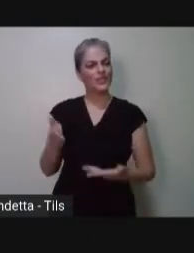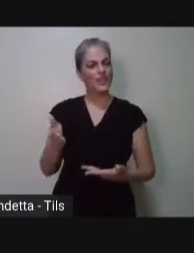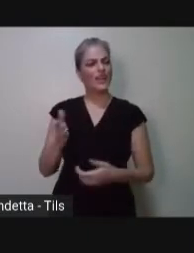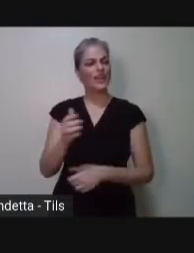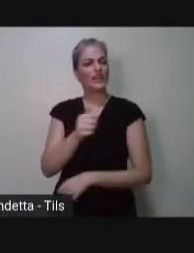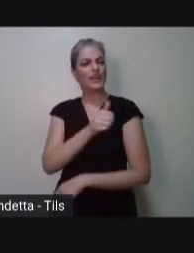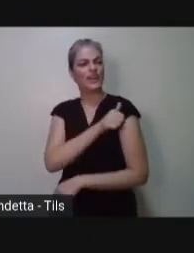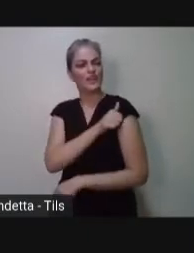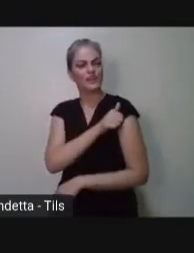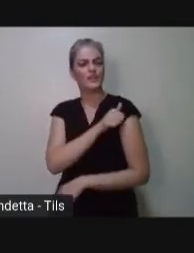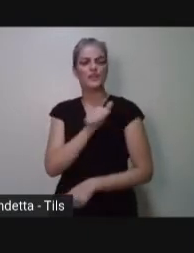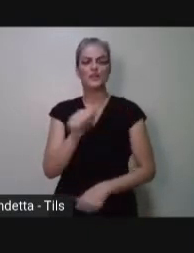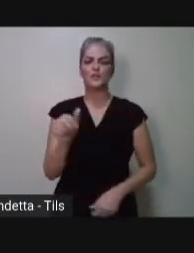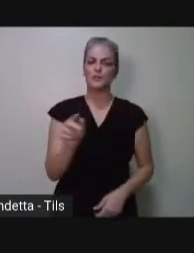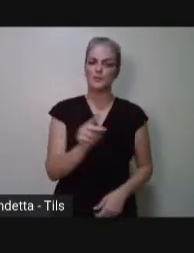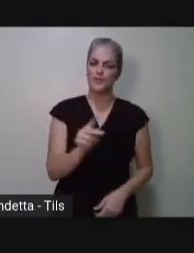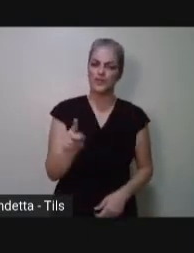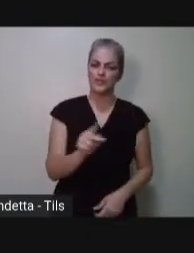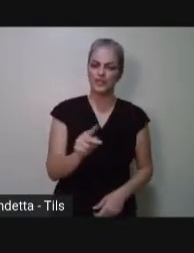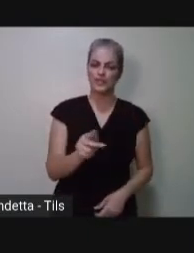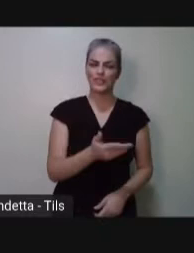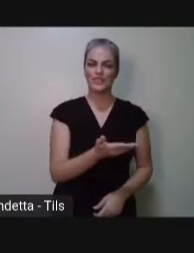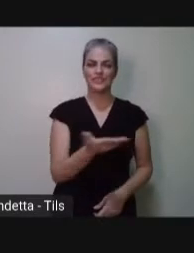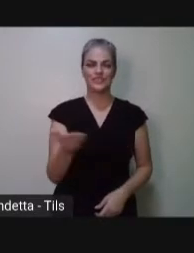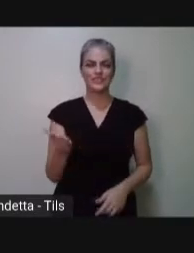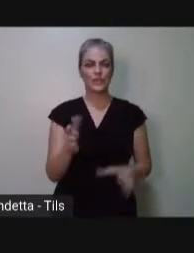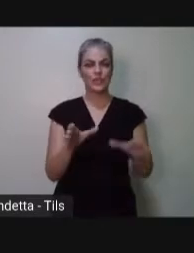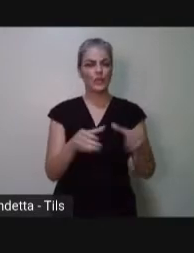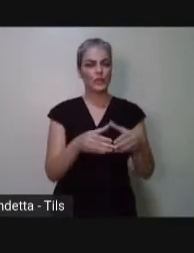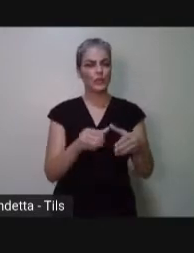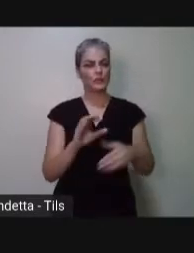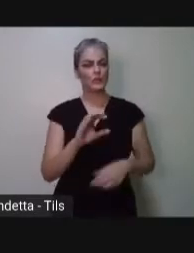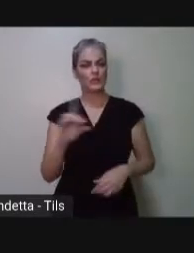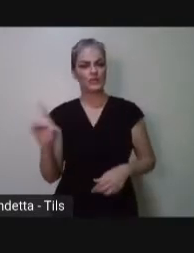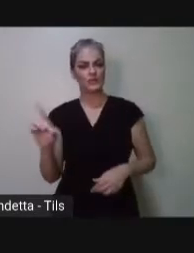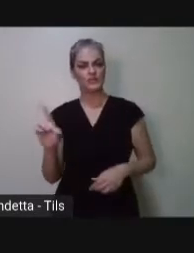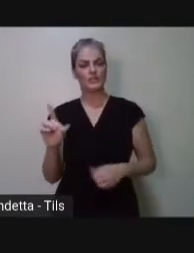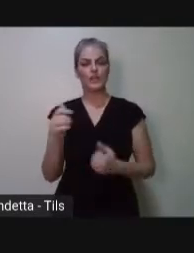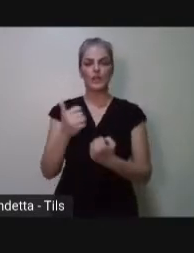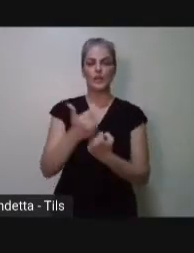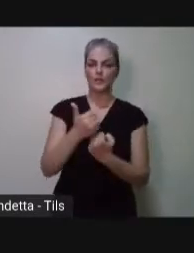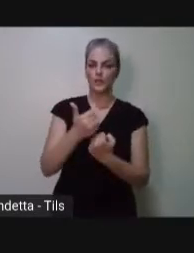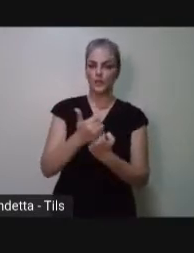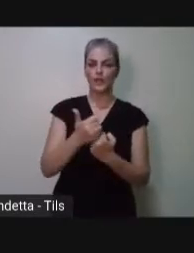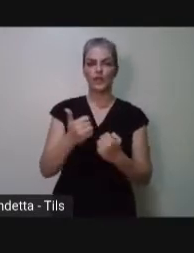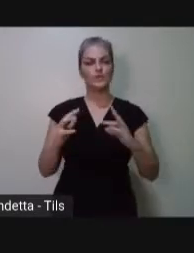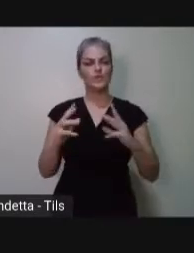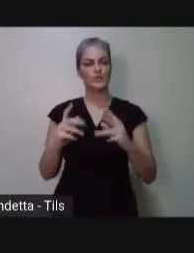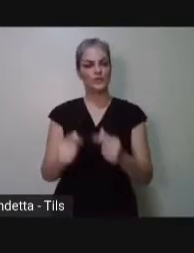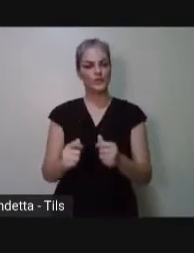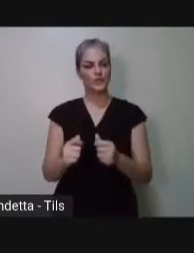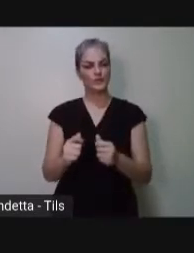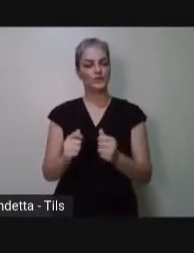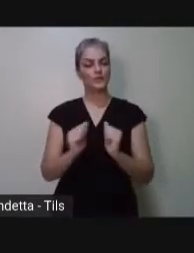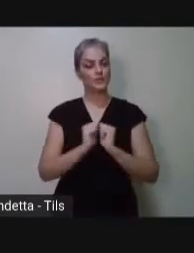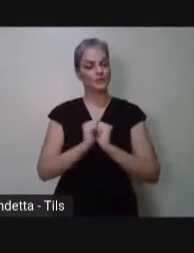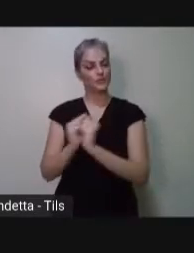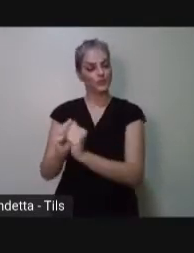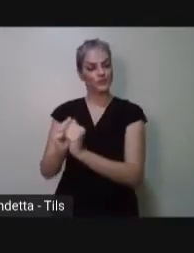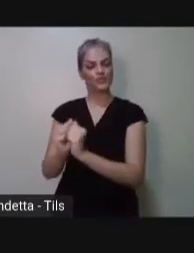professor, professora do curso, a equipe de coordenação, os tutores e tutoras que vão nos acompanhar